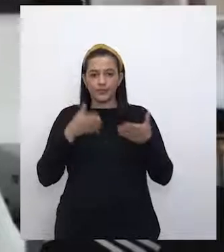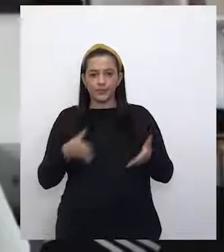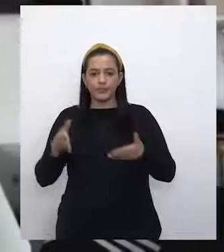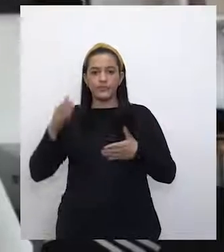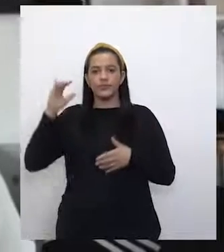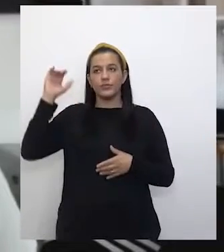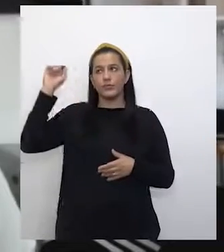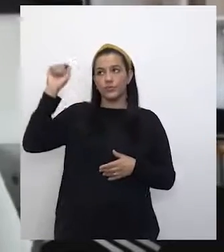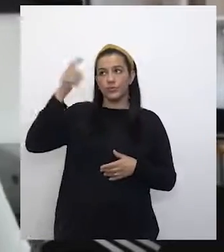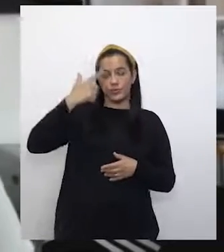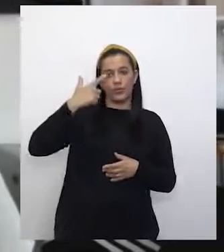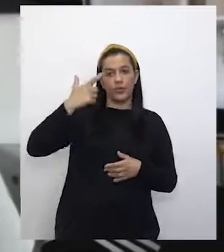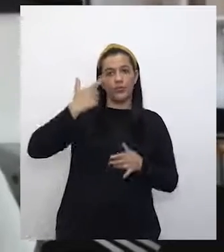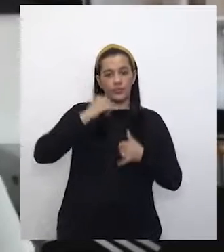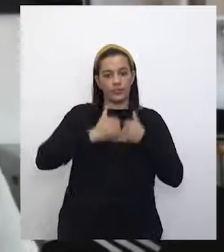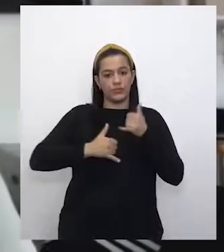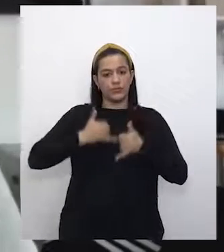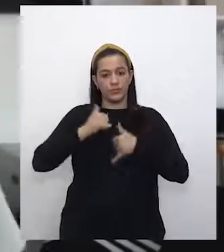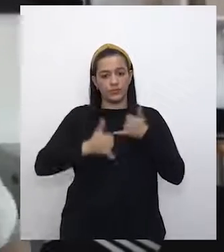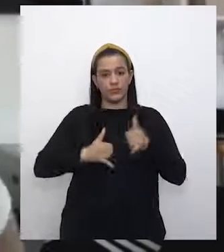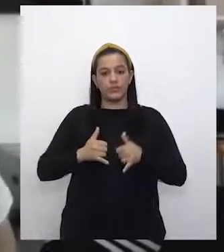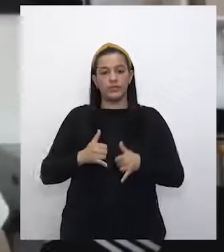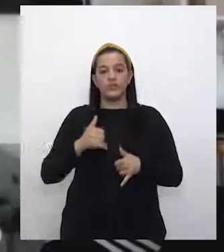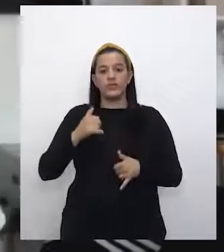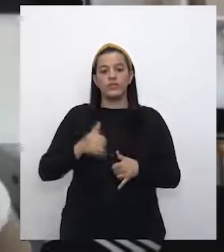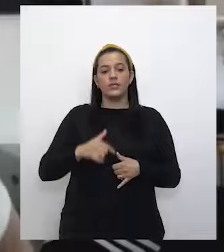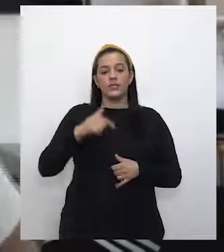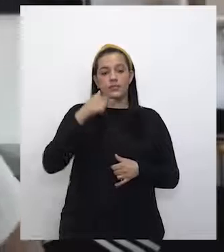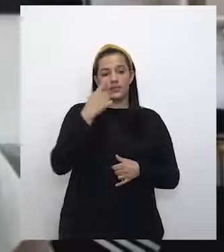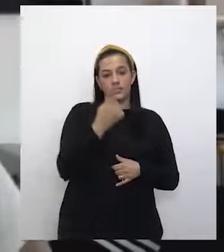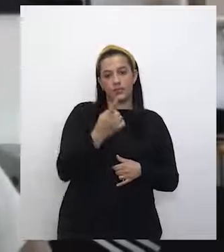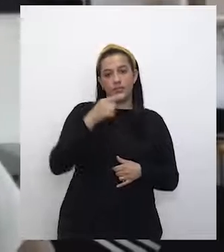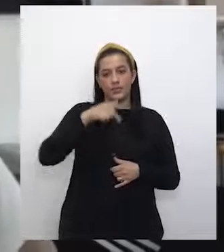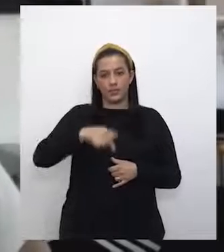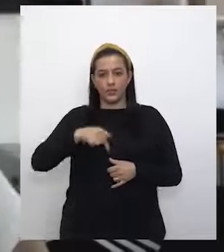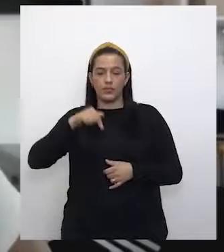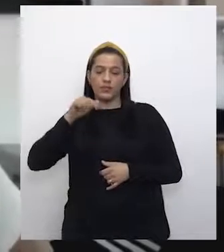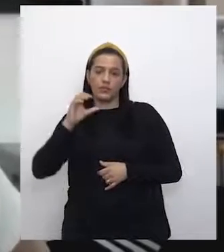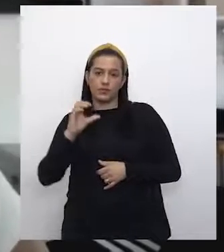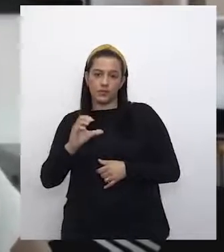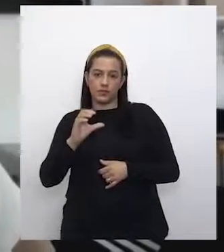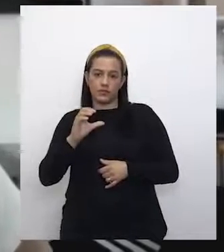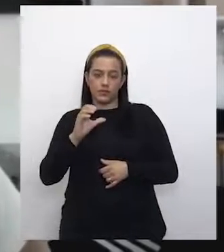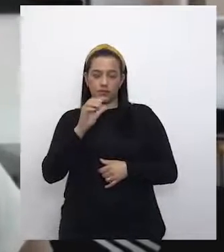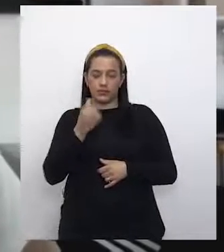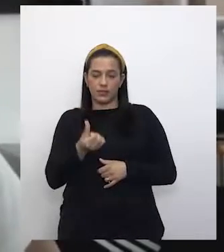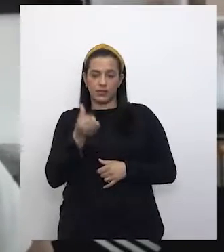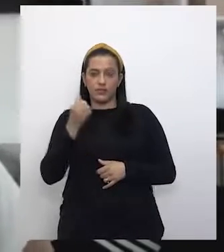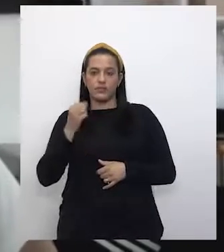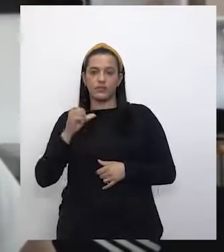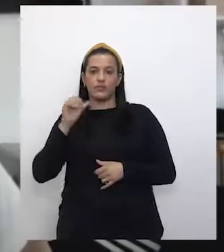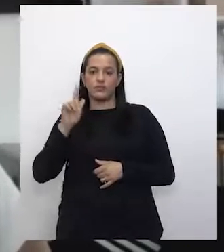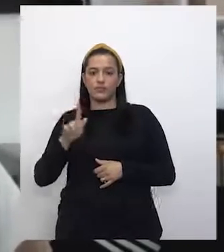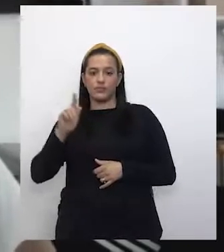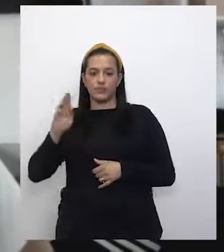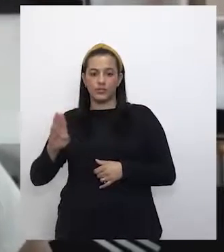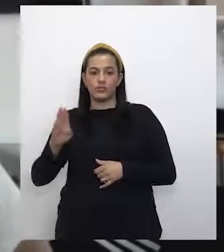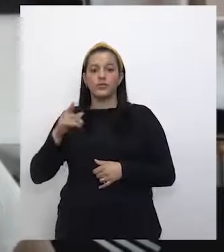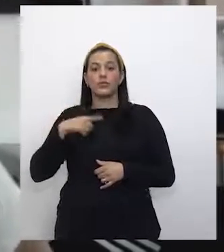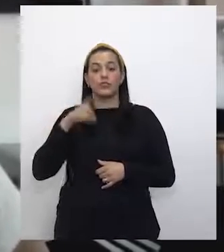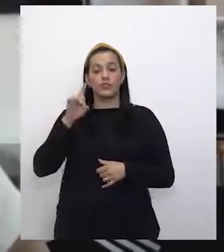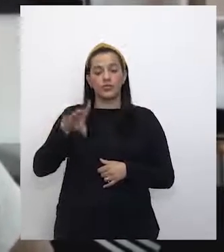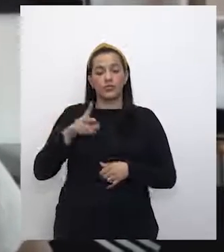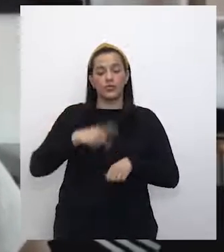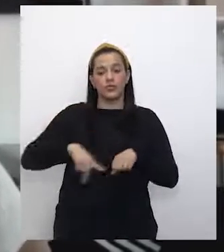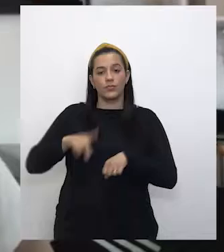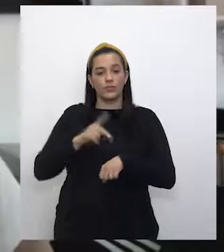de energia solar, né? 176 gigawatts de energia solar distribuída só por esse país, né?